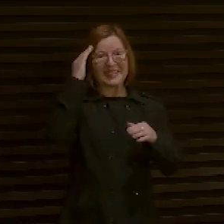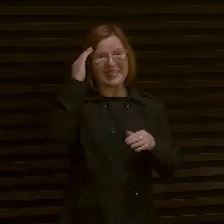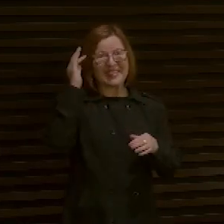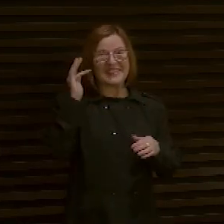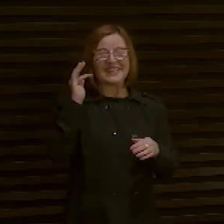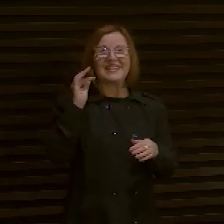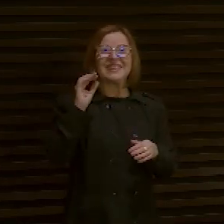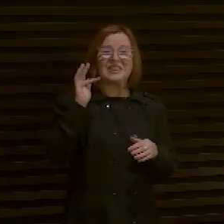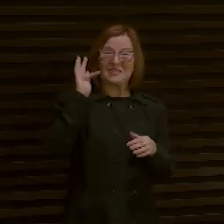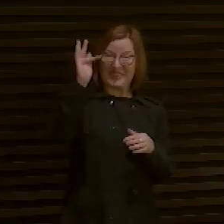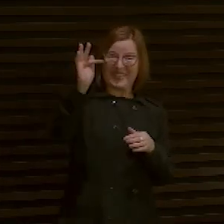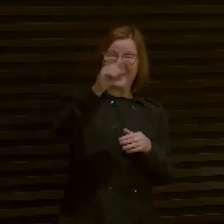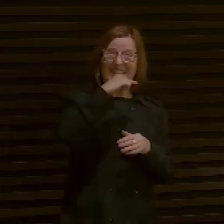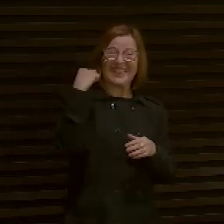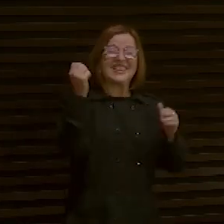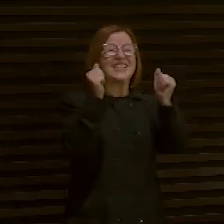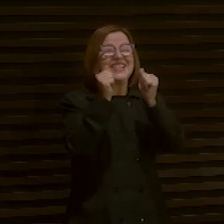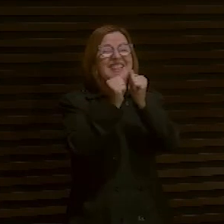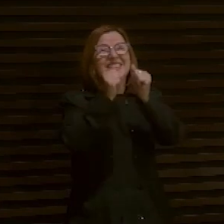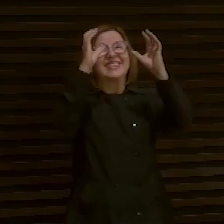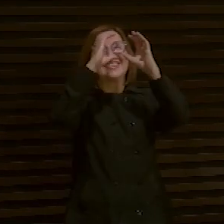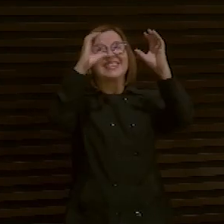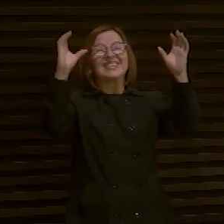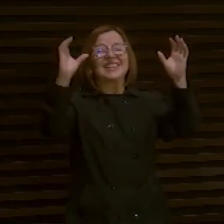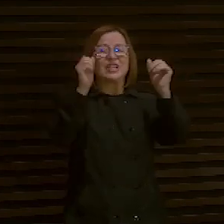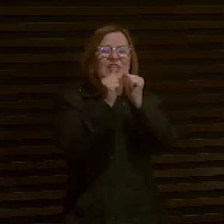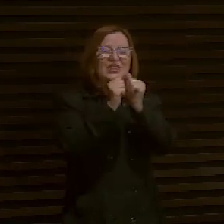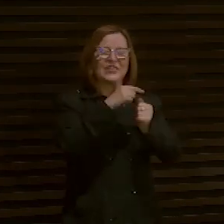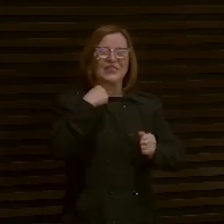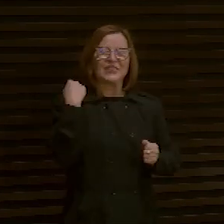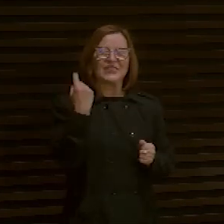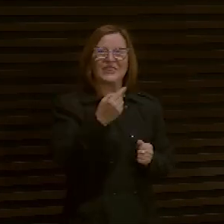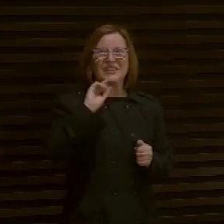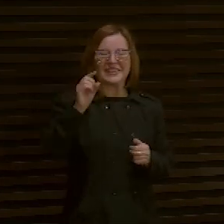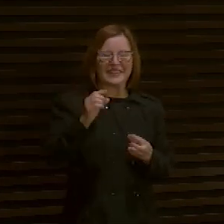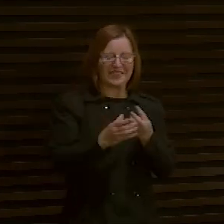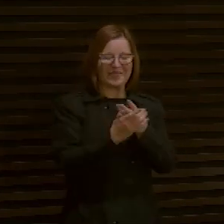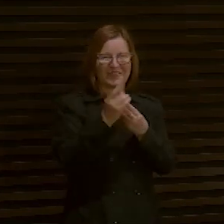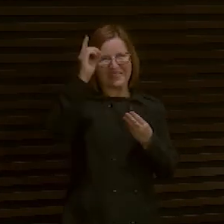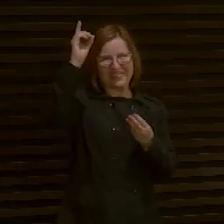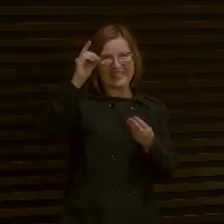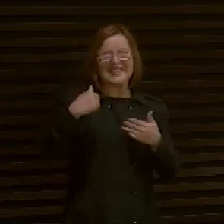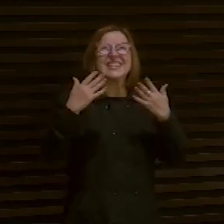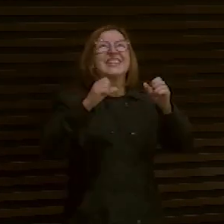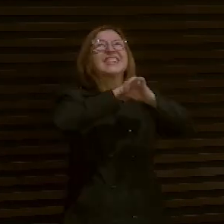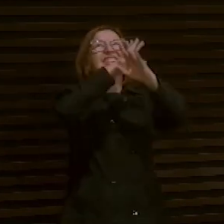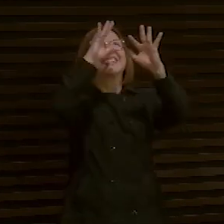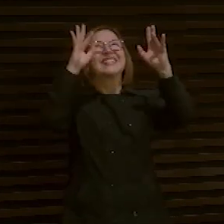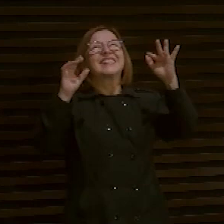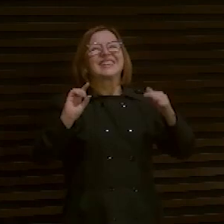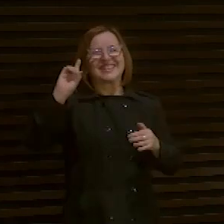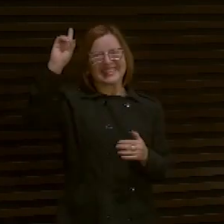estaremos no paraíso com o nosso Deus eternamente, com o Pai, com o Filho e com o Espírito Santo, dando glórias a eles, meus